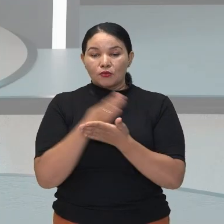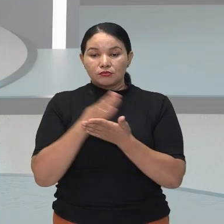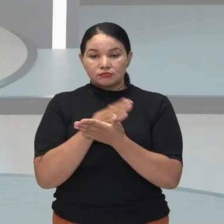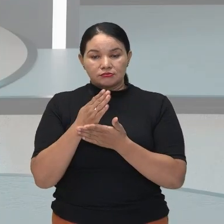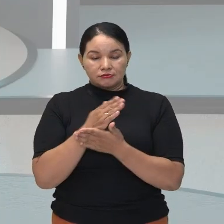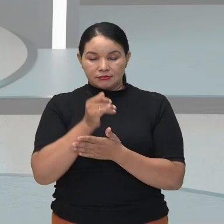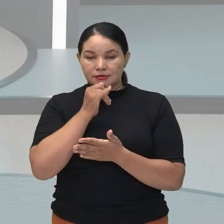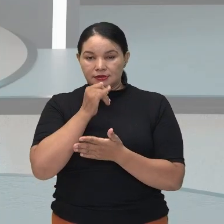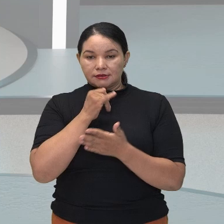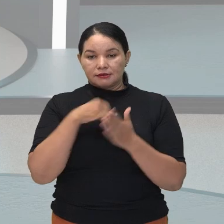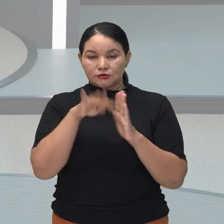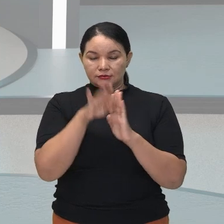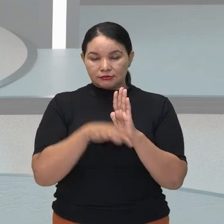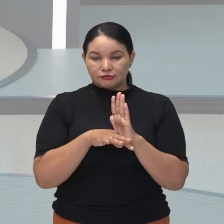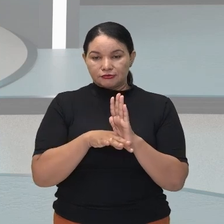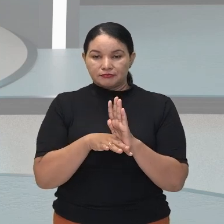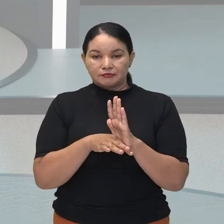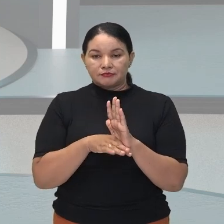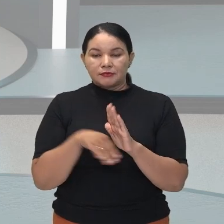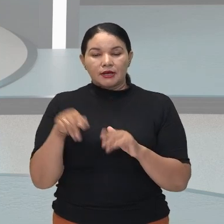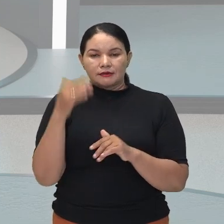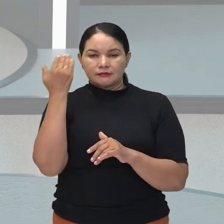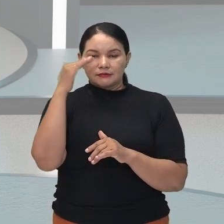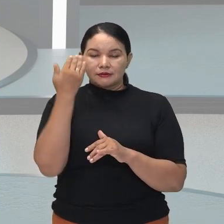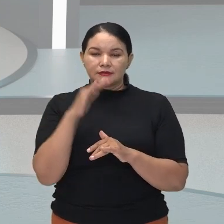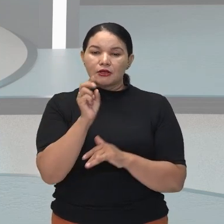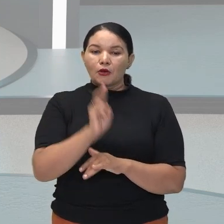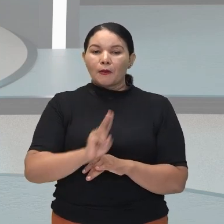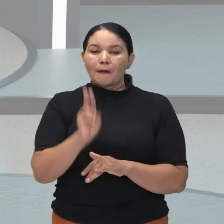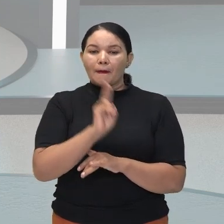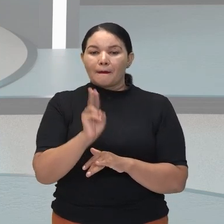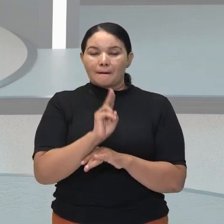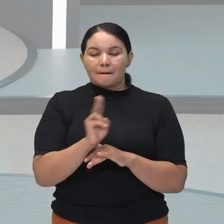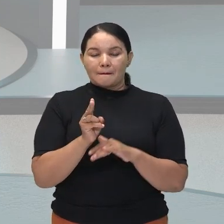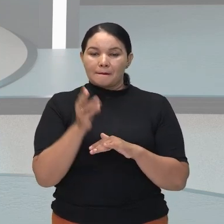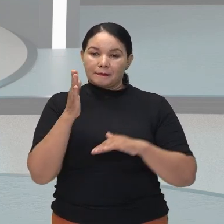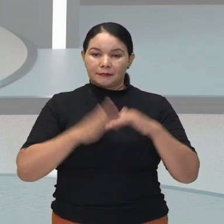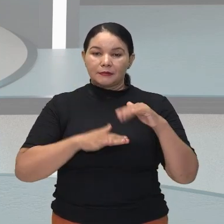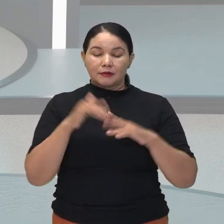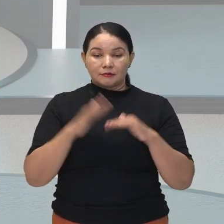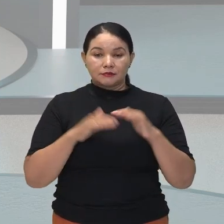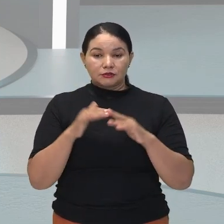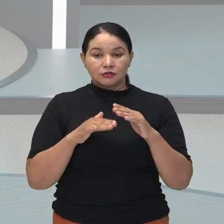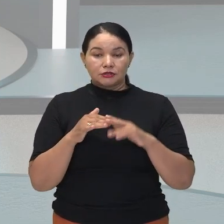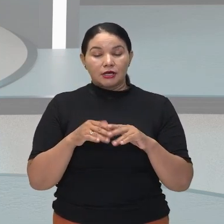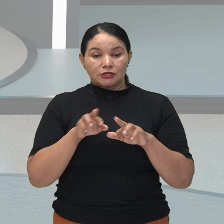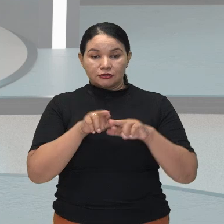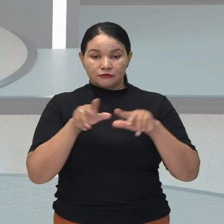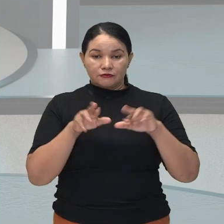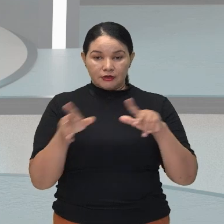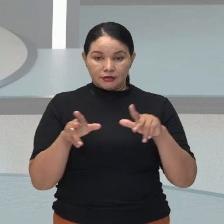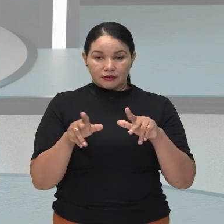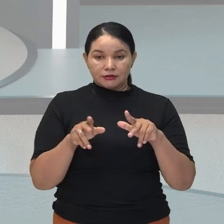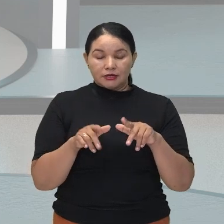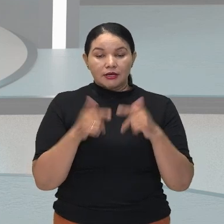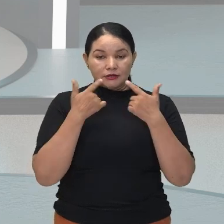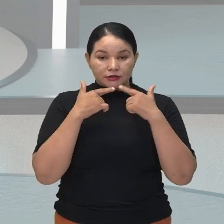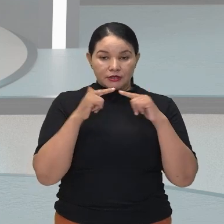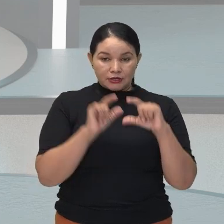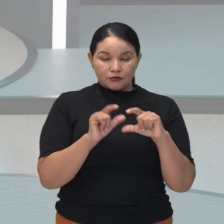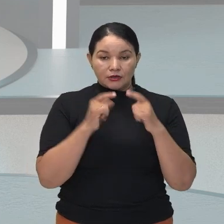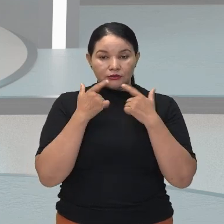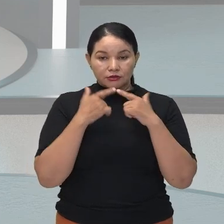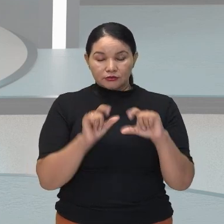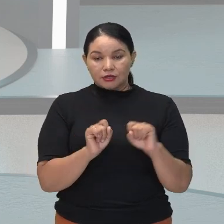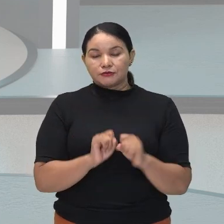exemplos, para a gente entender como se usa na prática essa diferença, né, de linguajar. Então, na